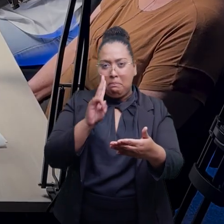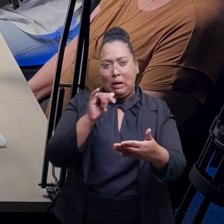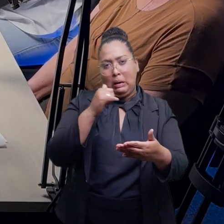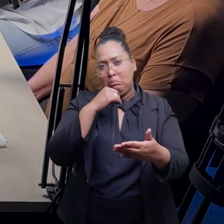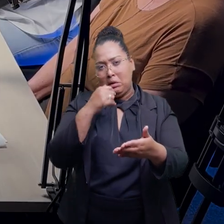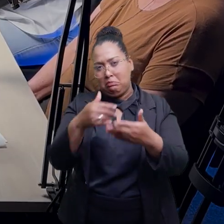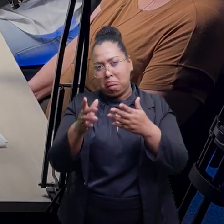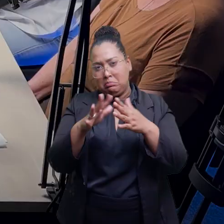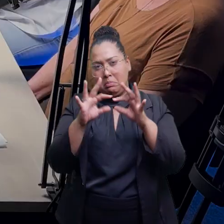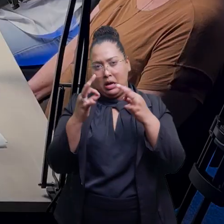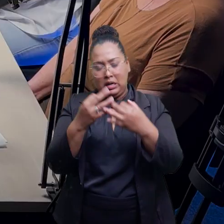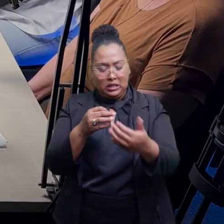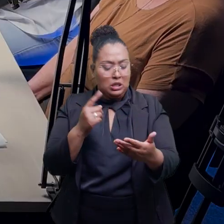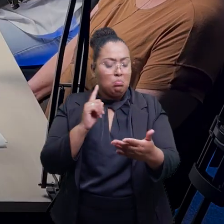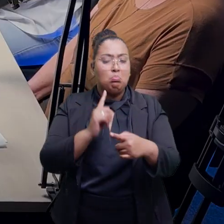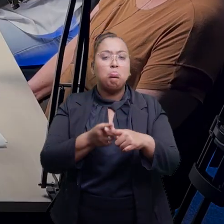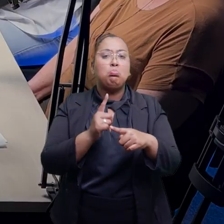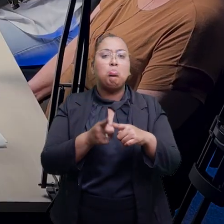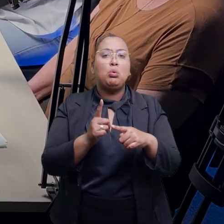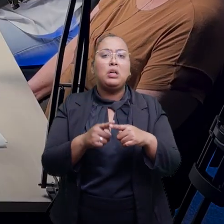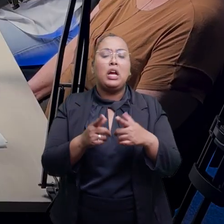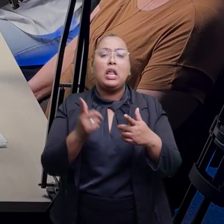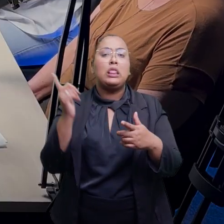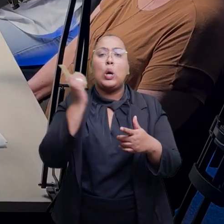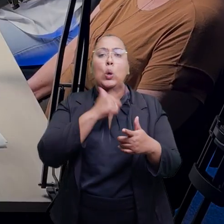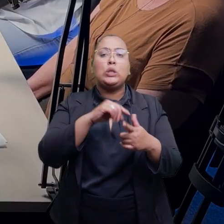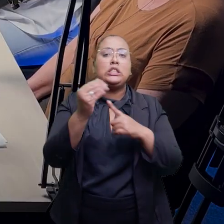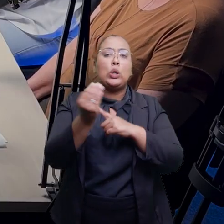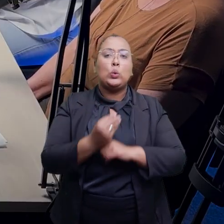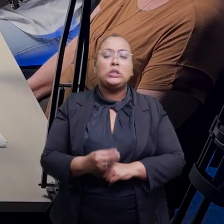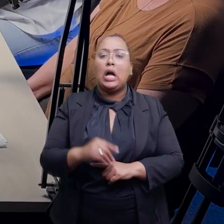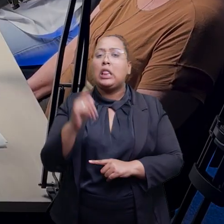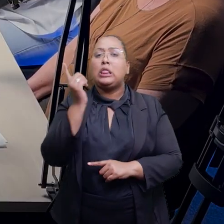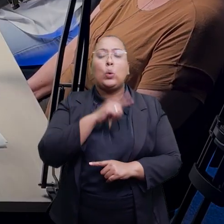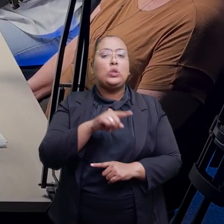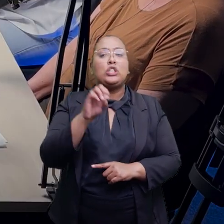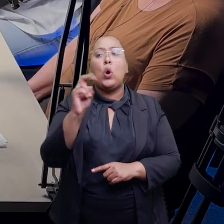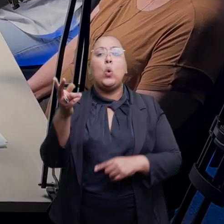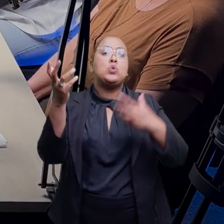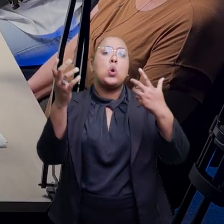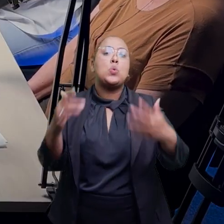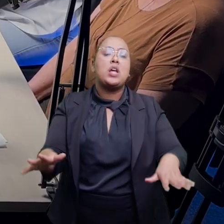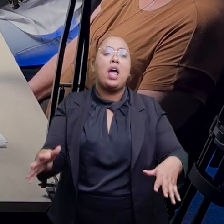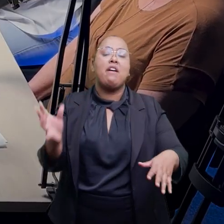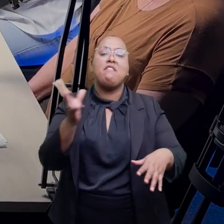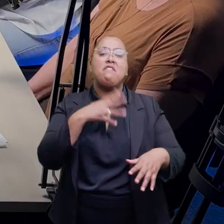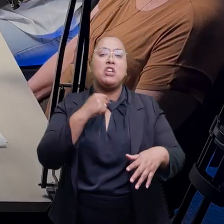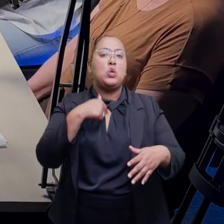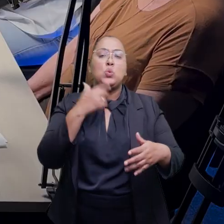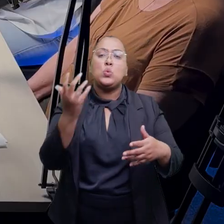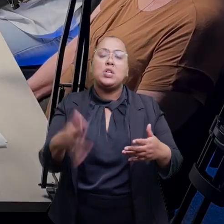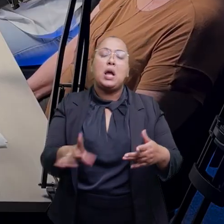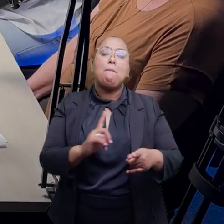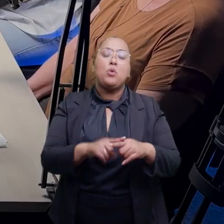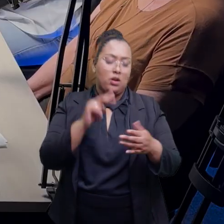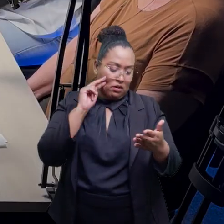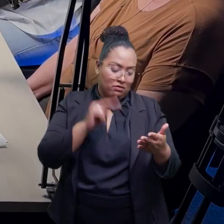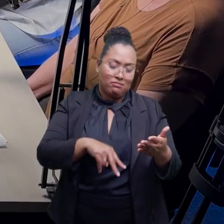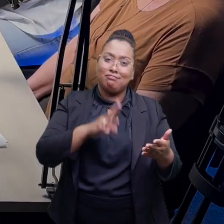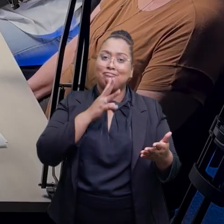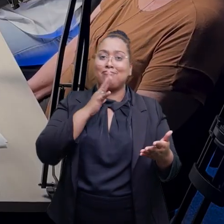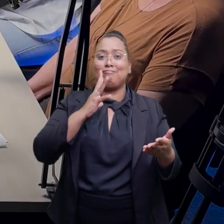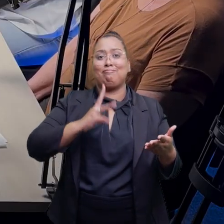ou de um parente, os motivos pelos quais eles não conseguiram, não puderam, ou também não quiseram, enfim, ficar com